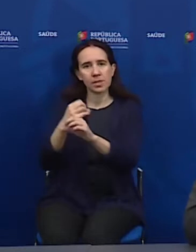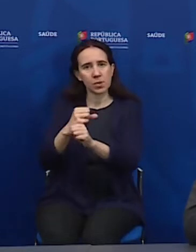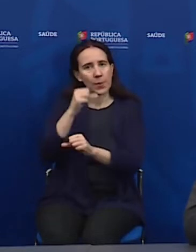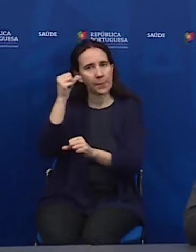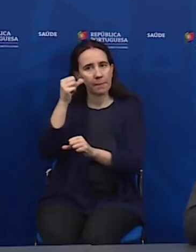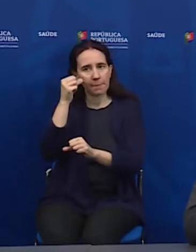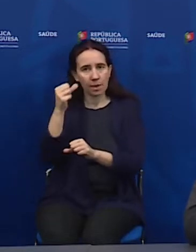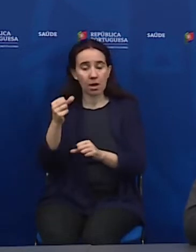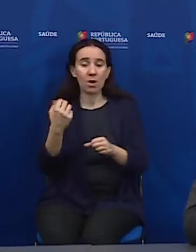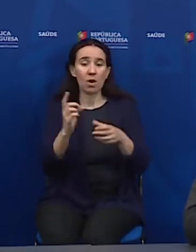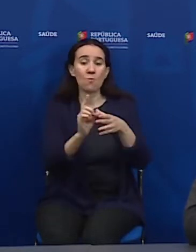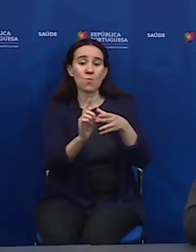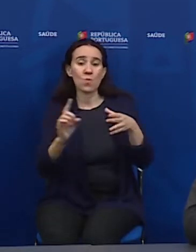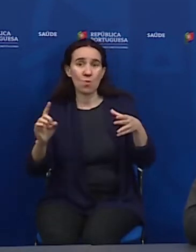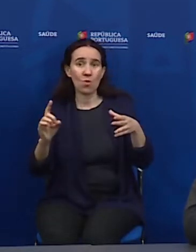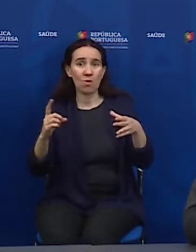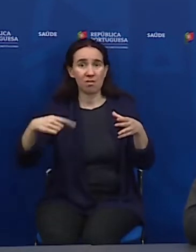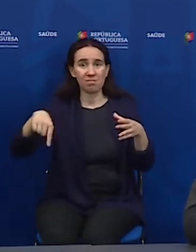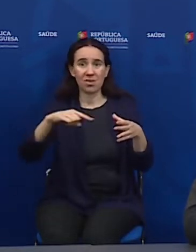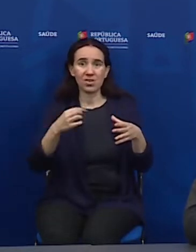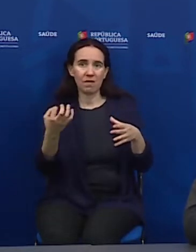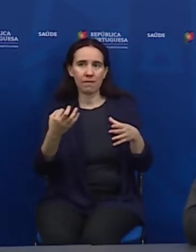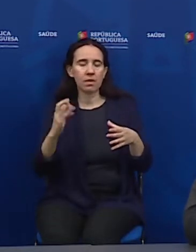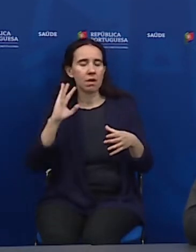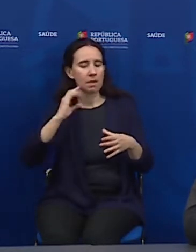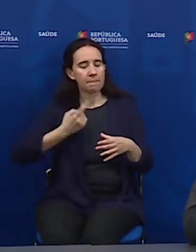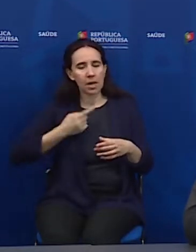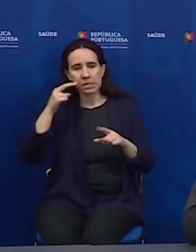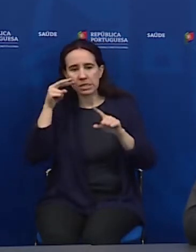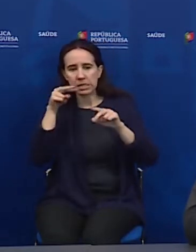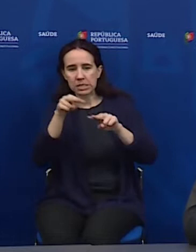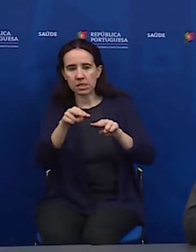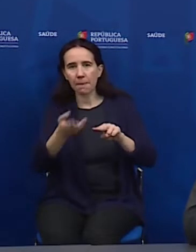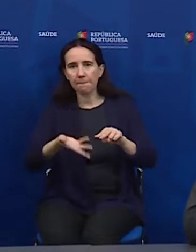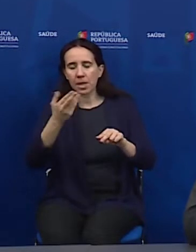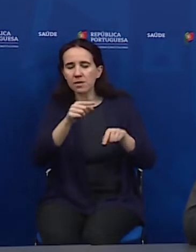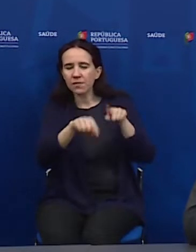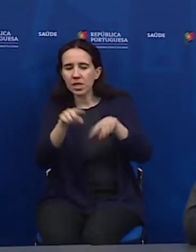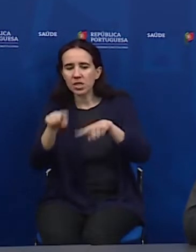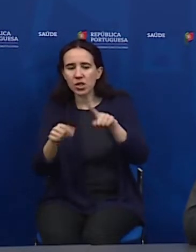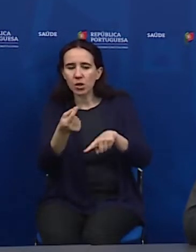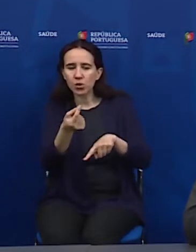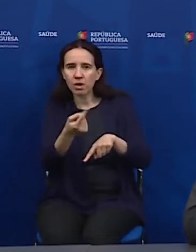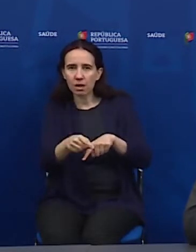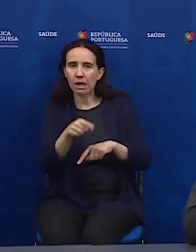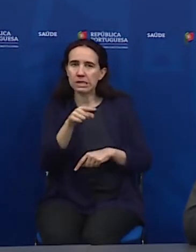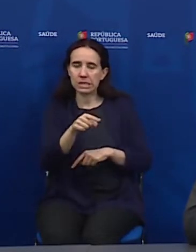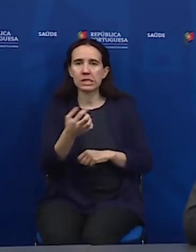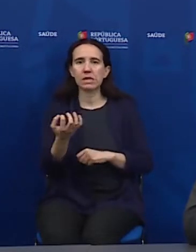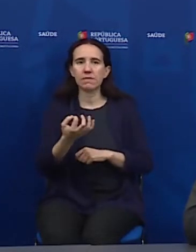que com o desconfinamento nos obriga a debruçar-nos ainda mais sobre as pequenas variações. E é aqui que